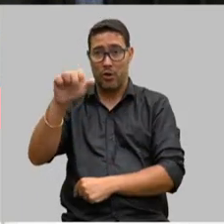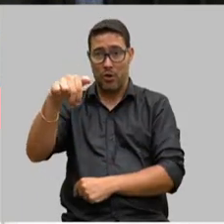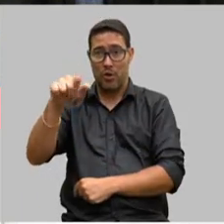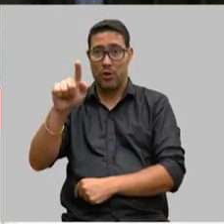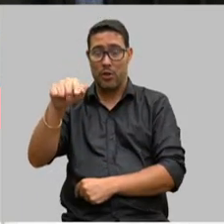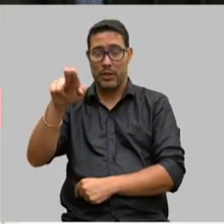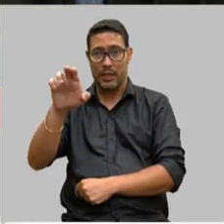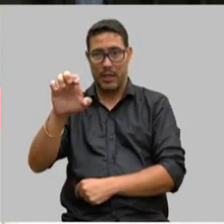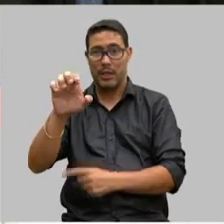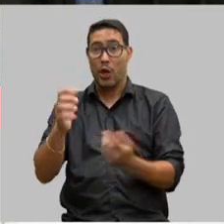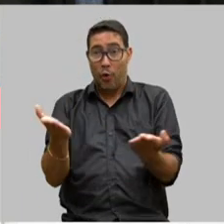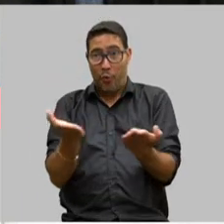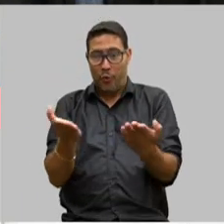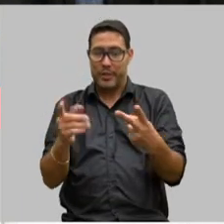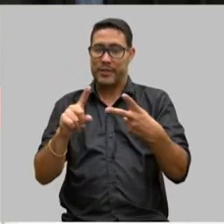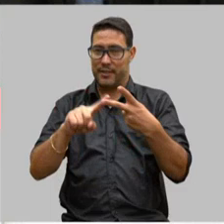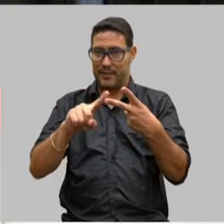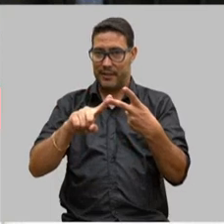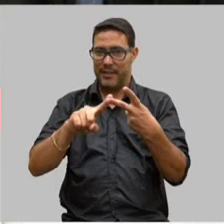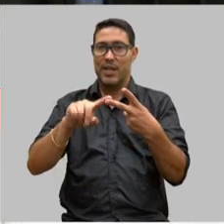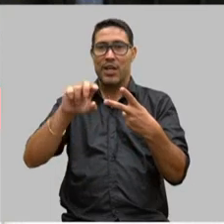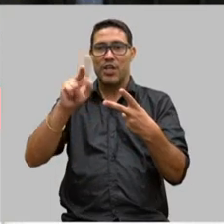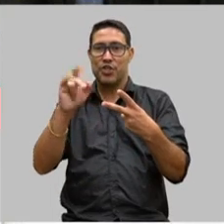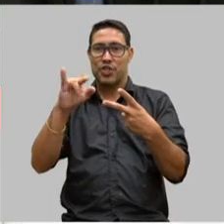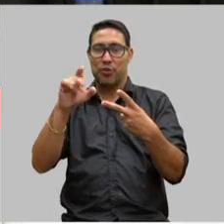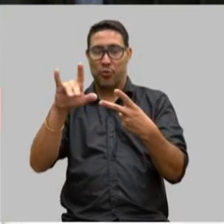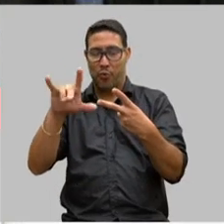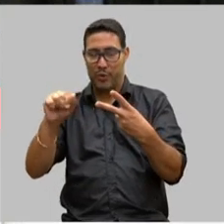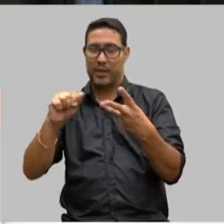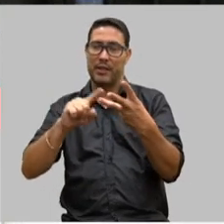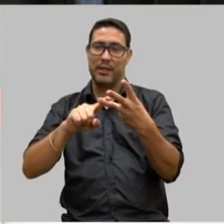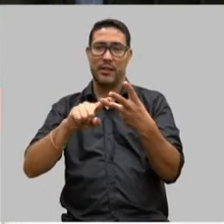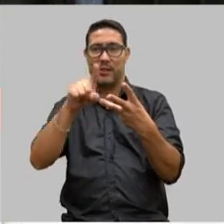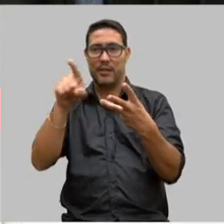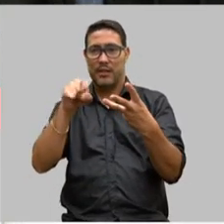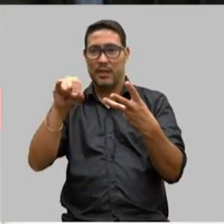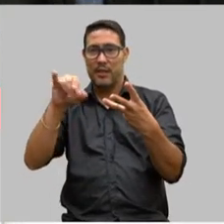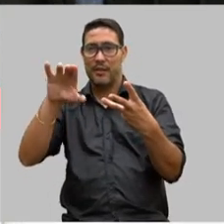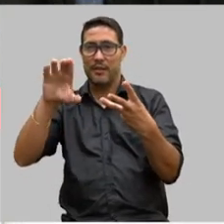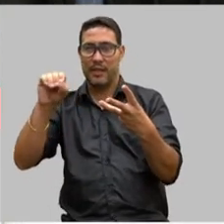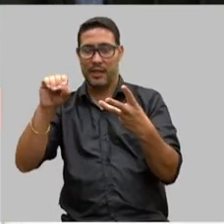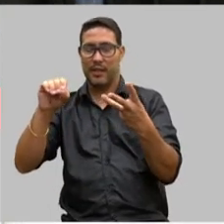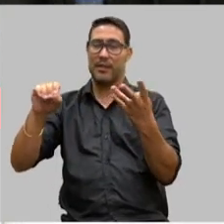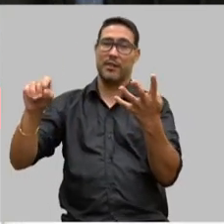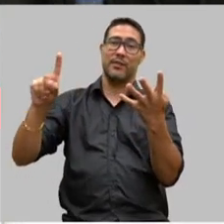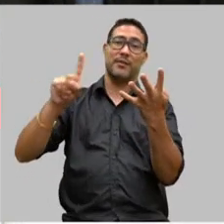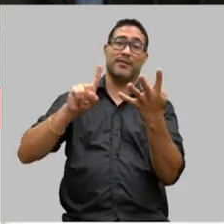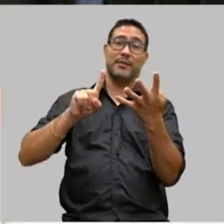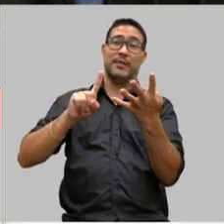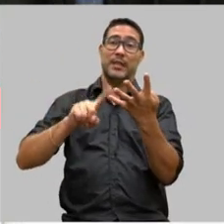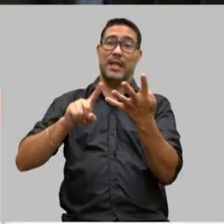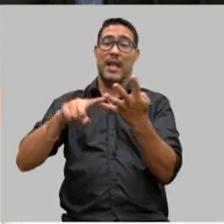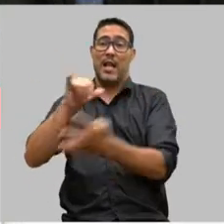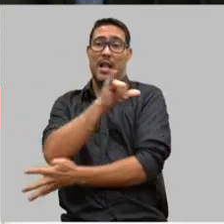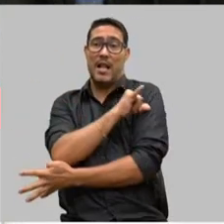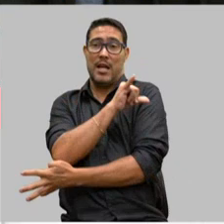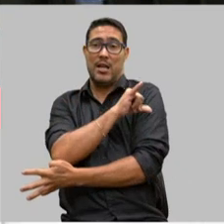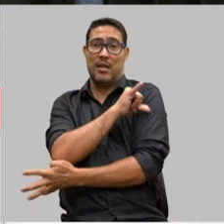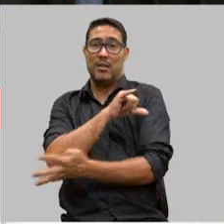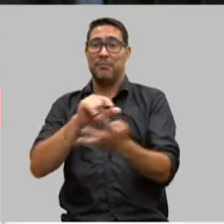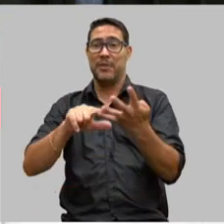com chikungunya, com zika, e agora já apareceu no Rio de Janeiro o